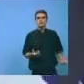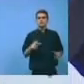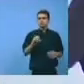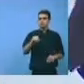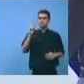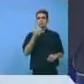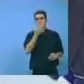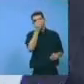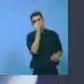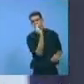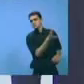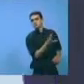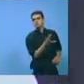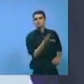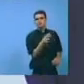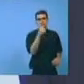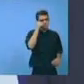Manhã, ele sobe.